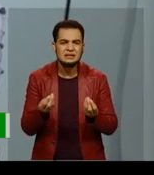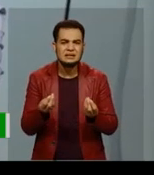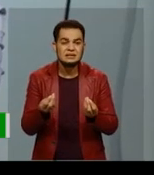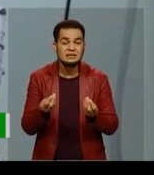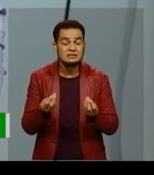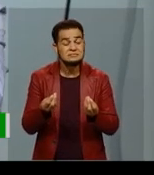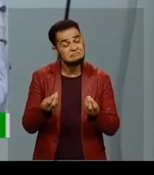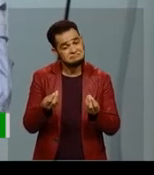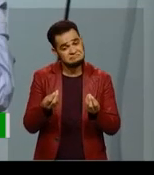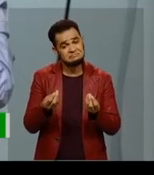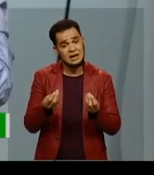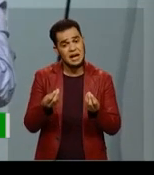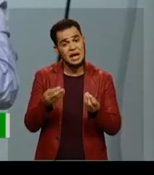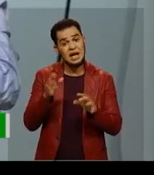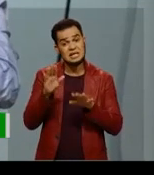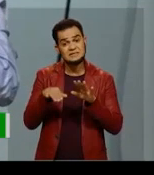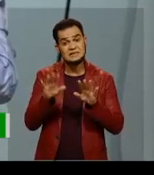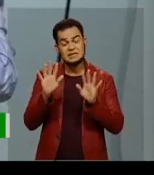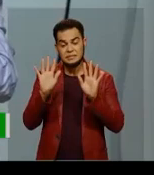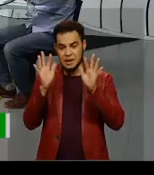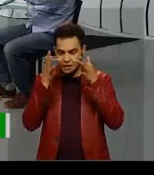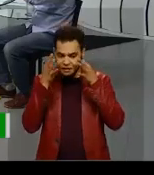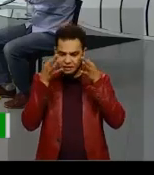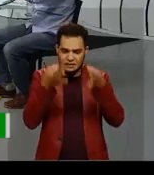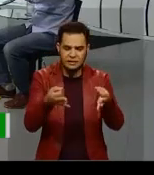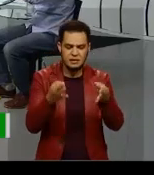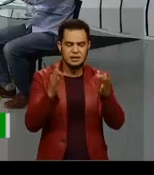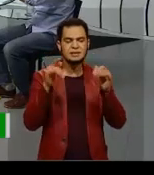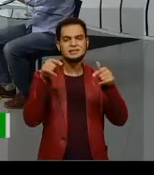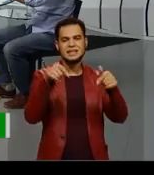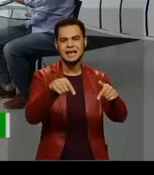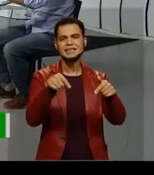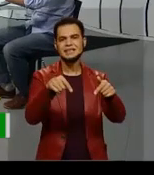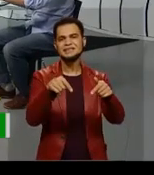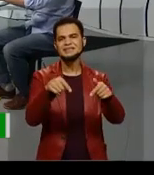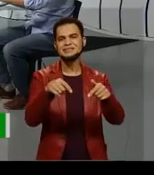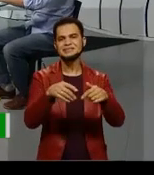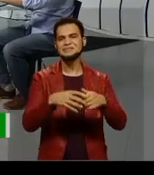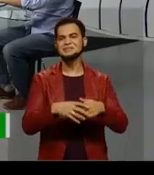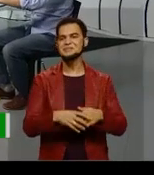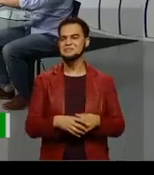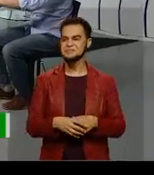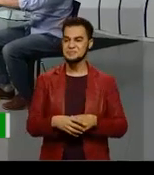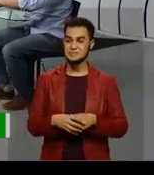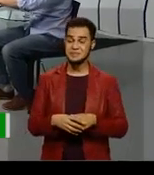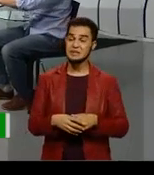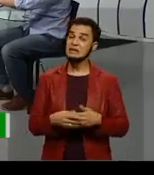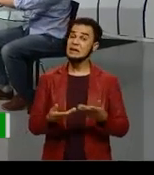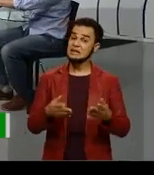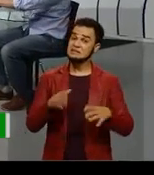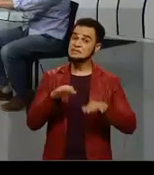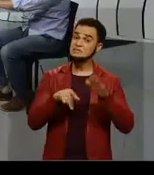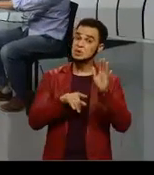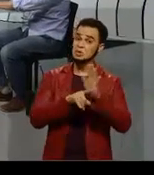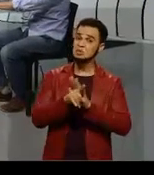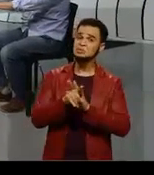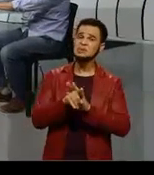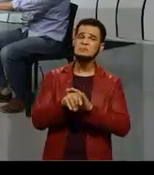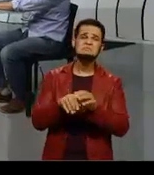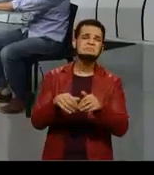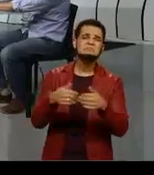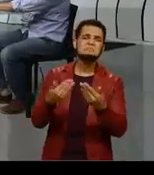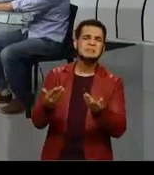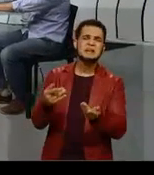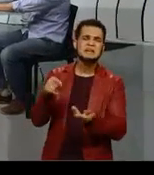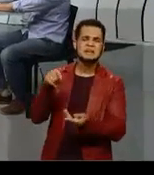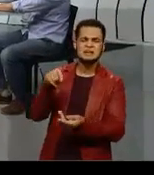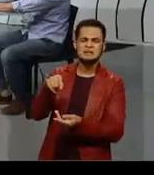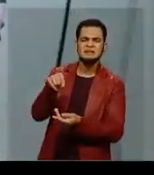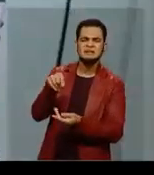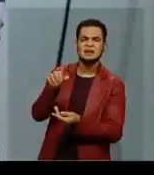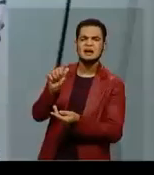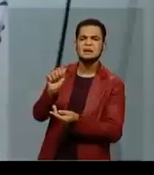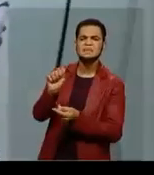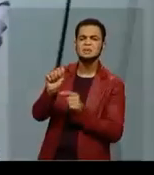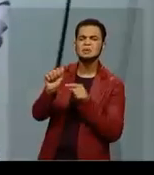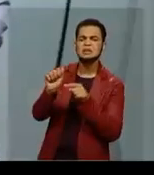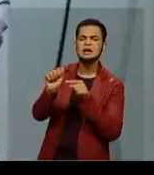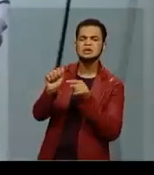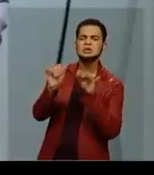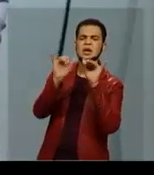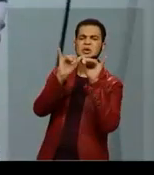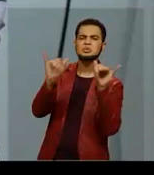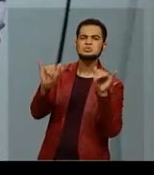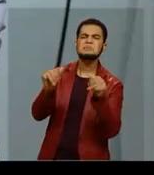questão dessa Sim. também. Tá, essa palavra, essa ambiguidade no anúncio serve para... Aí pode ter uma opção que seja uma